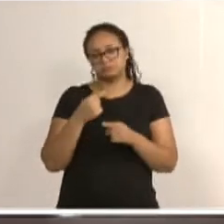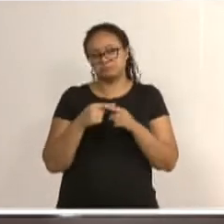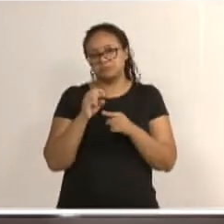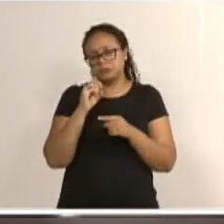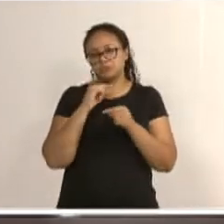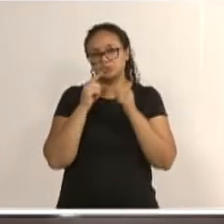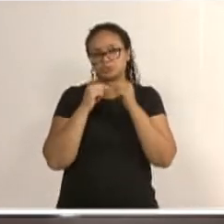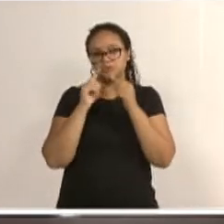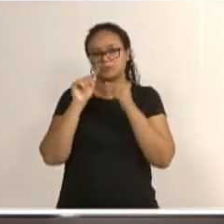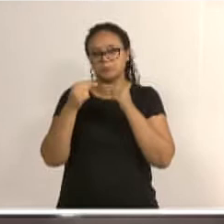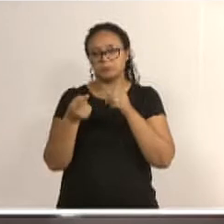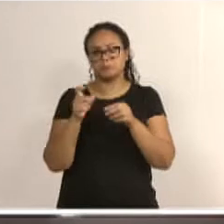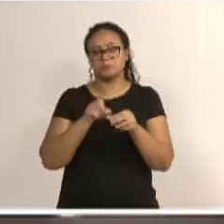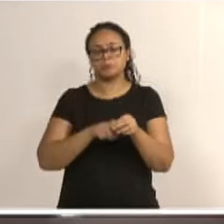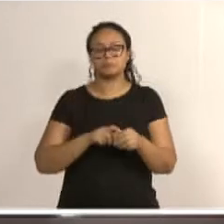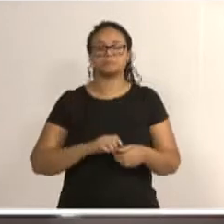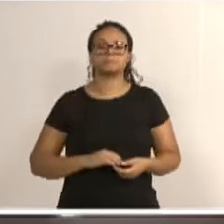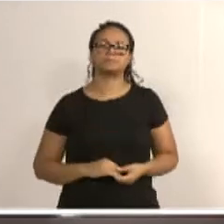que se inscreveram.